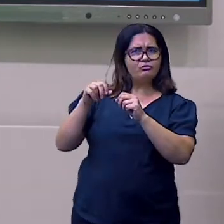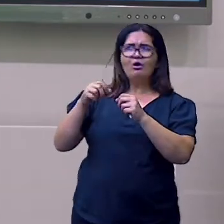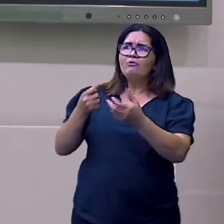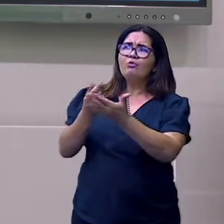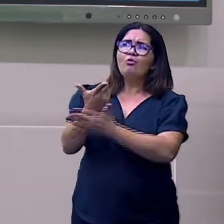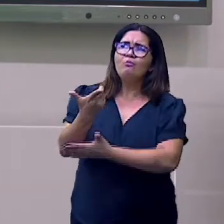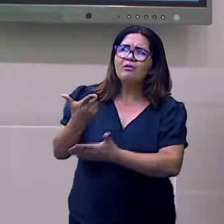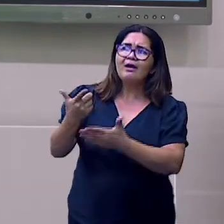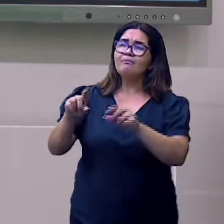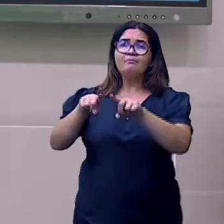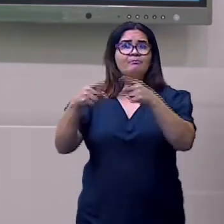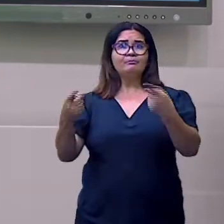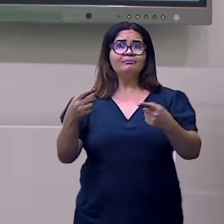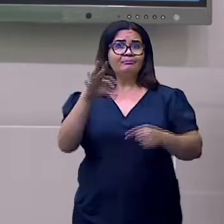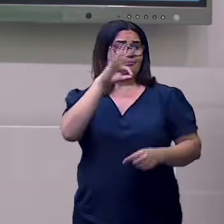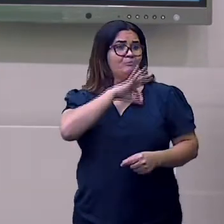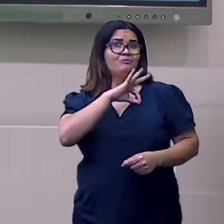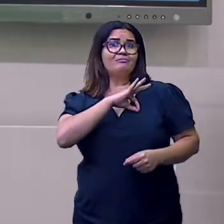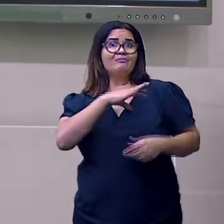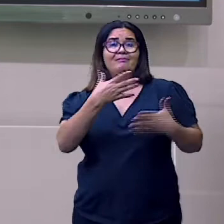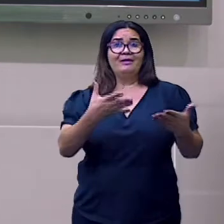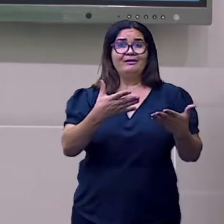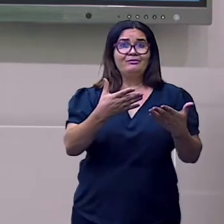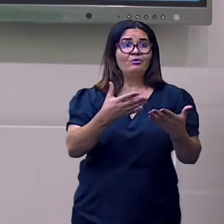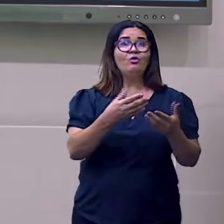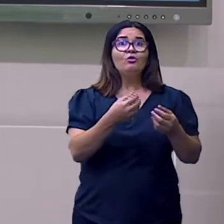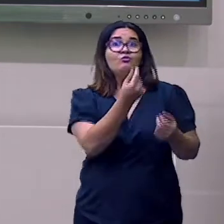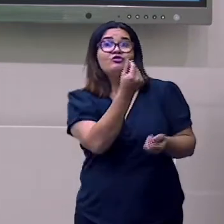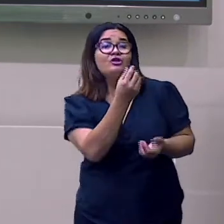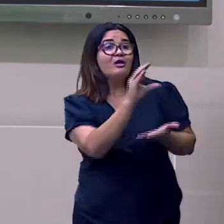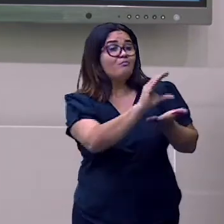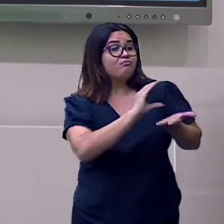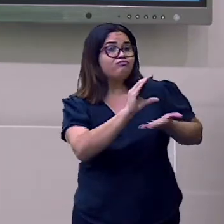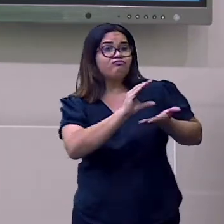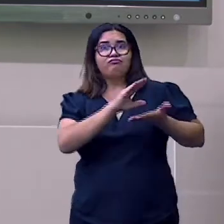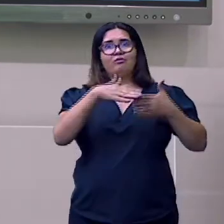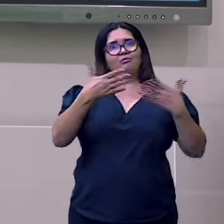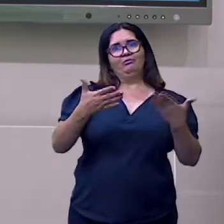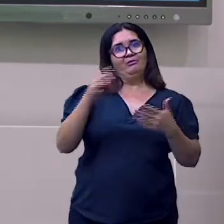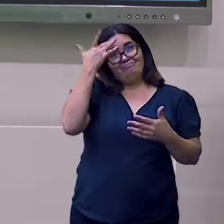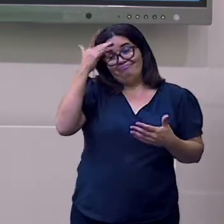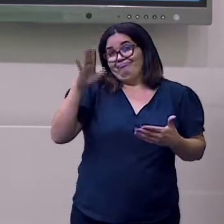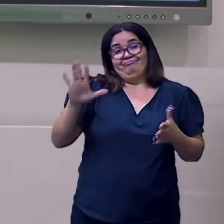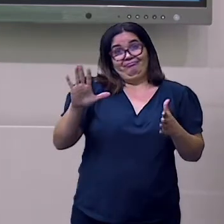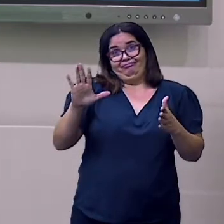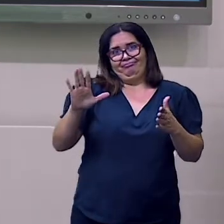quanto ganharemos e até quando ganharemos aquela quantia?